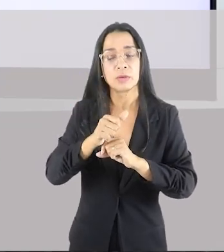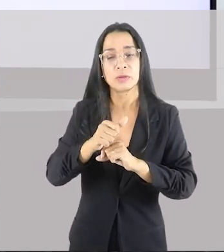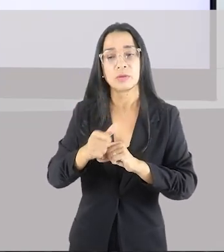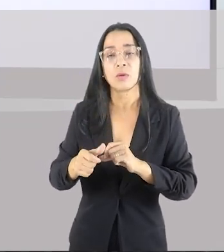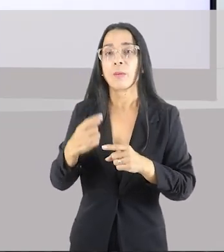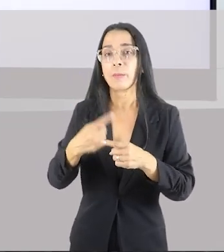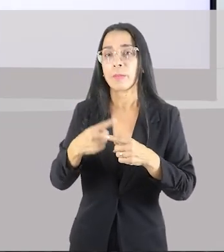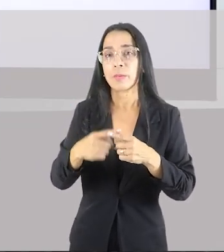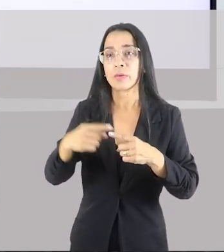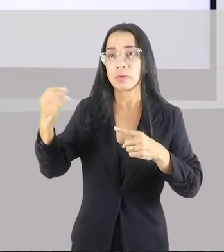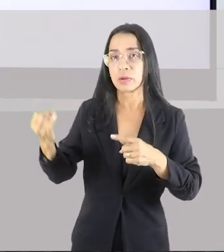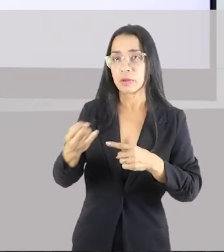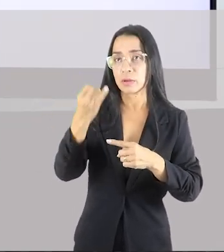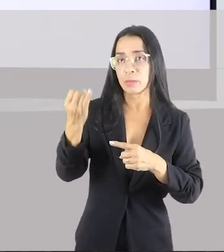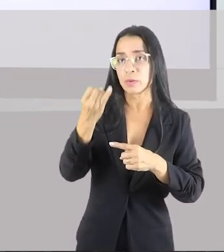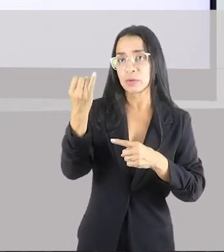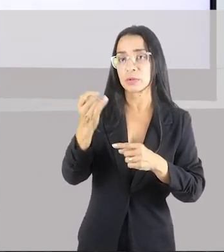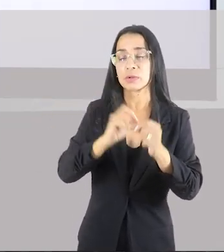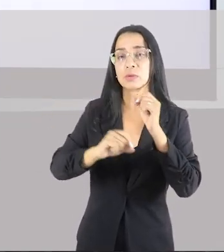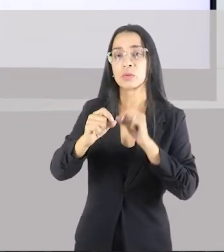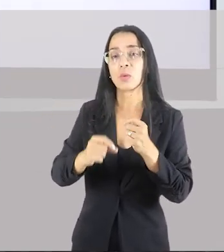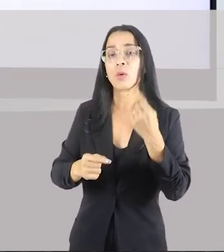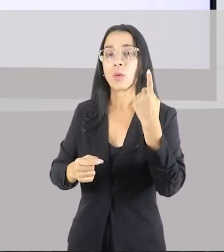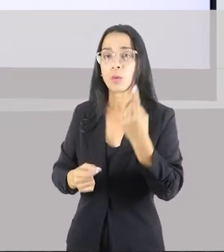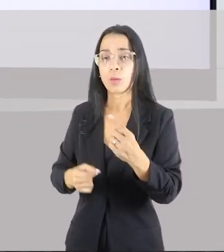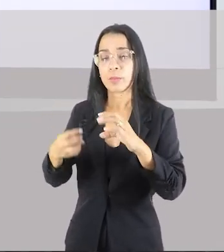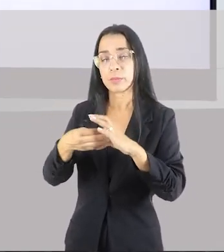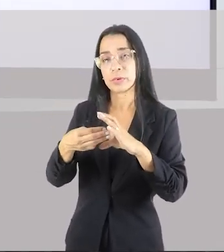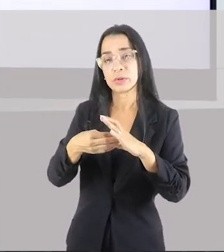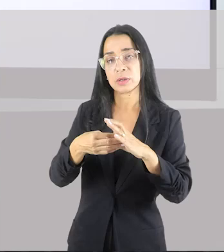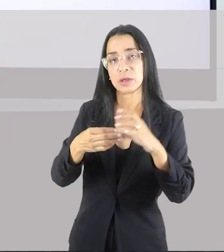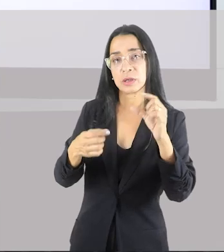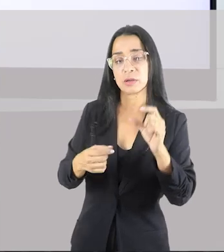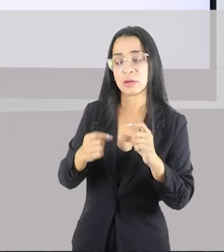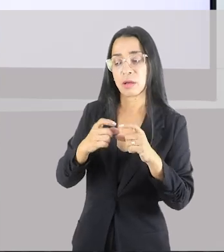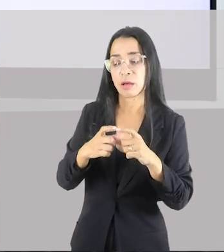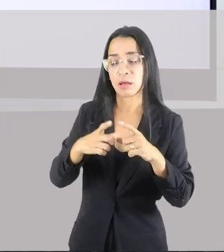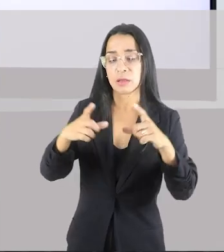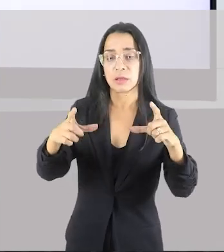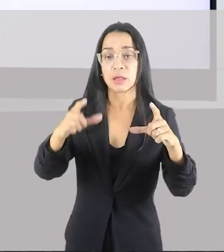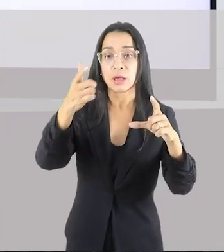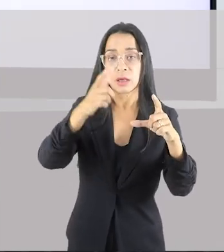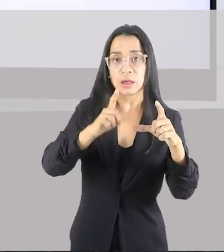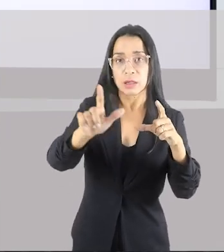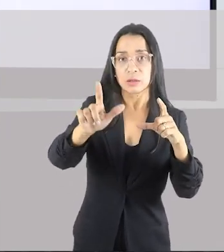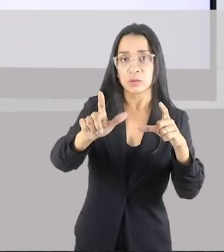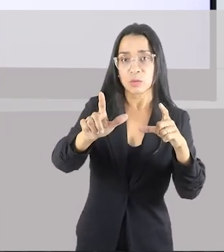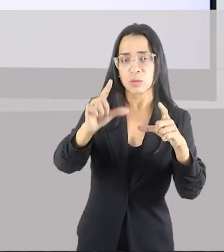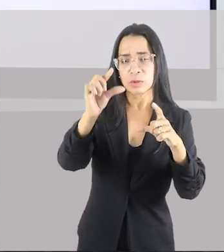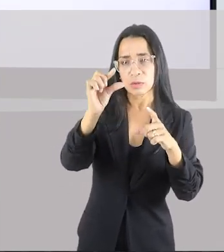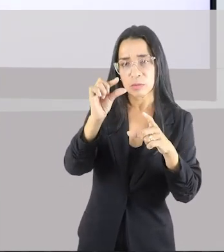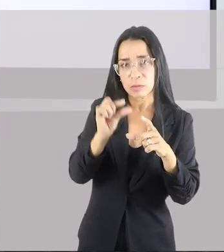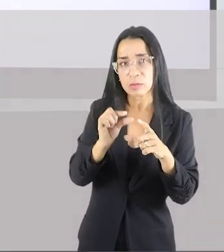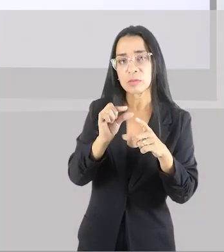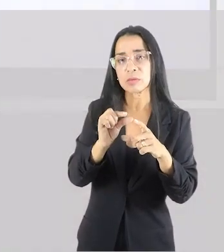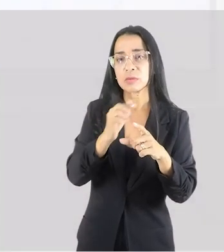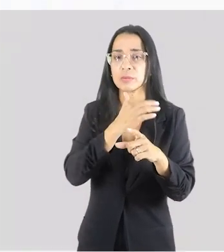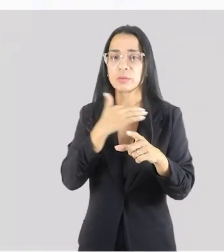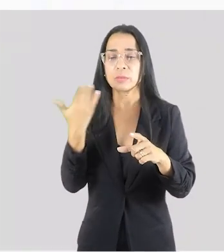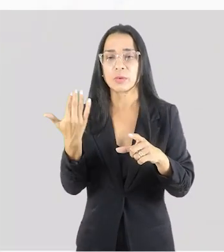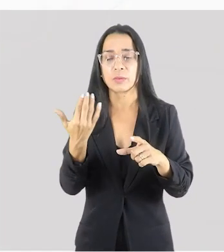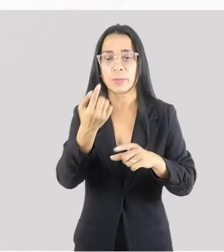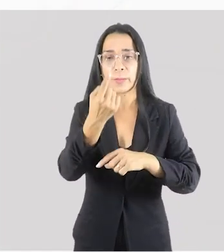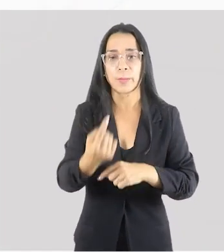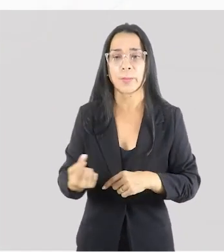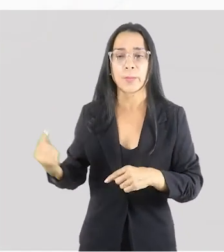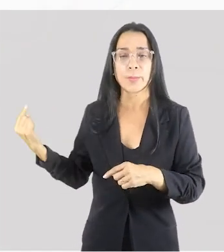uma célula, deixando crescer, as outras ficaram, né, pequenininhas e vão acabar morrendo, tá certo? Então, bora